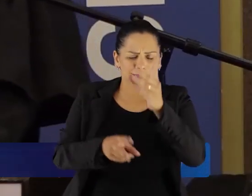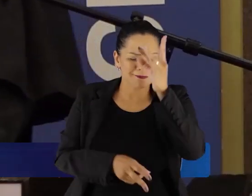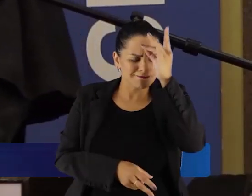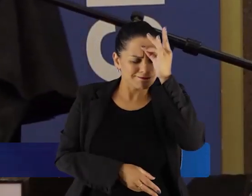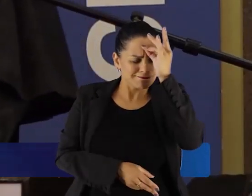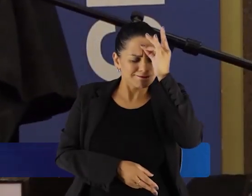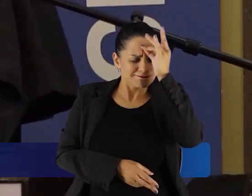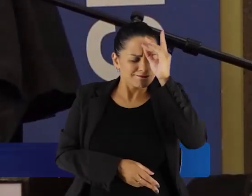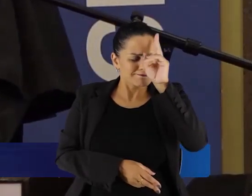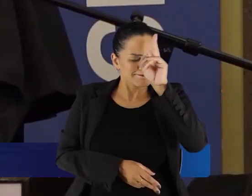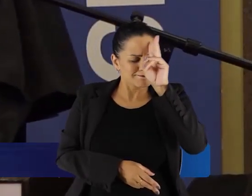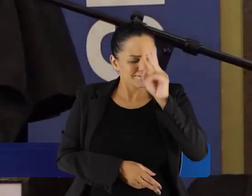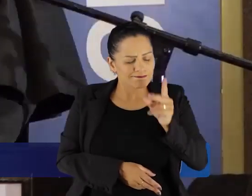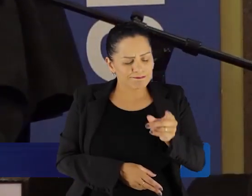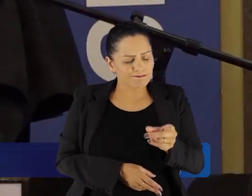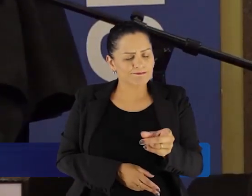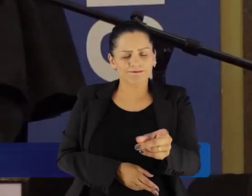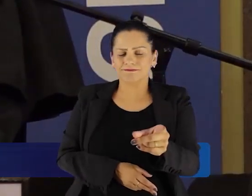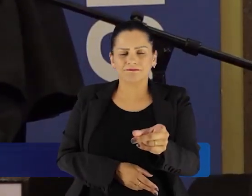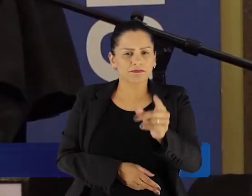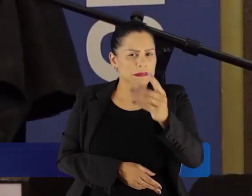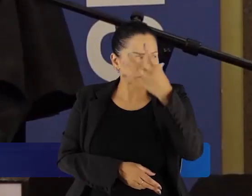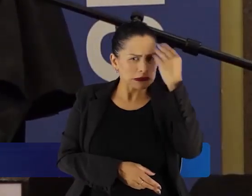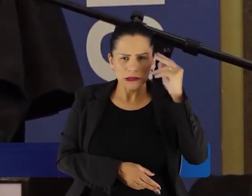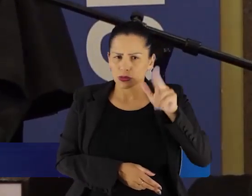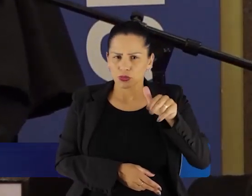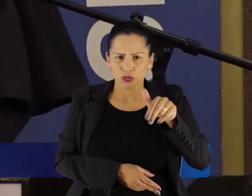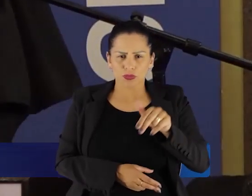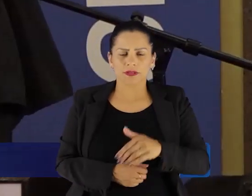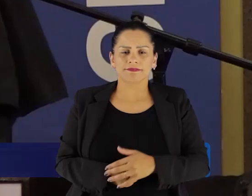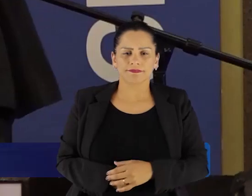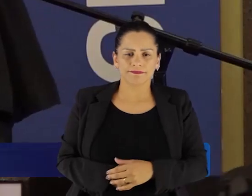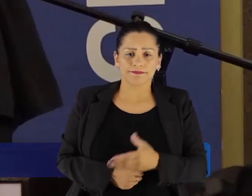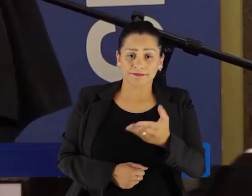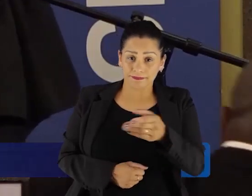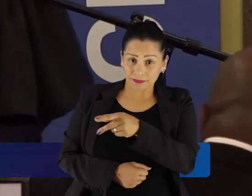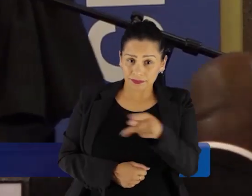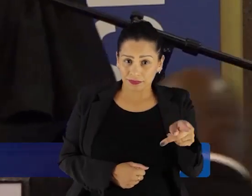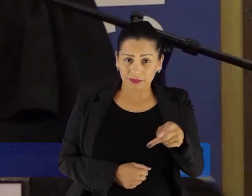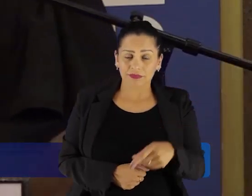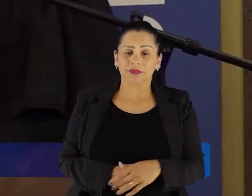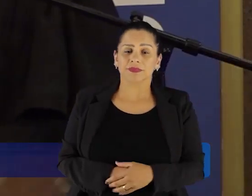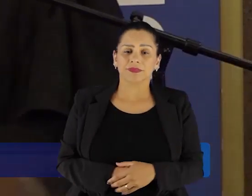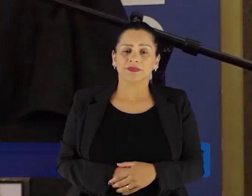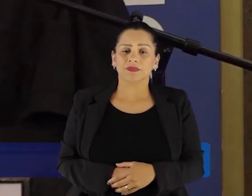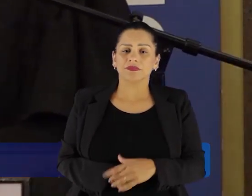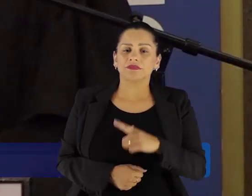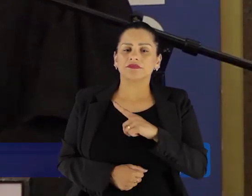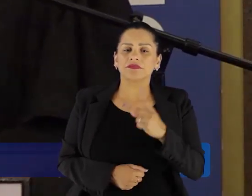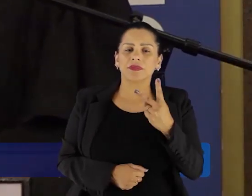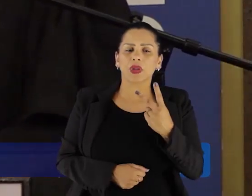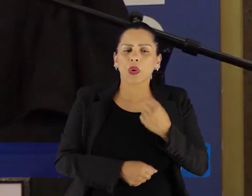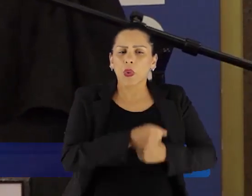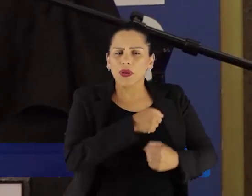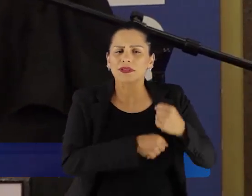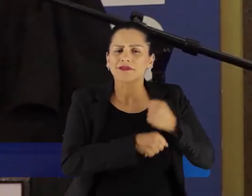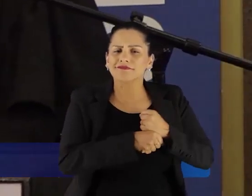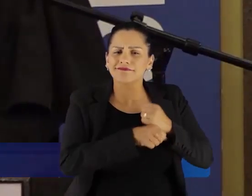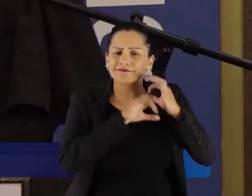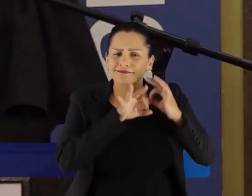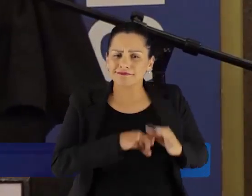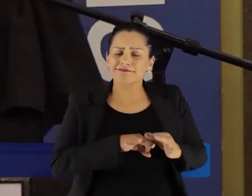lembradas jamais esquecidas o seu presidente há exatos dois anos